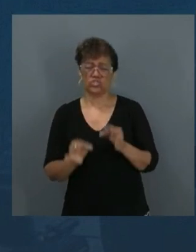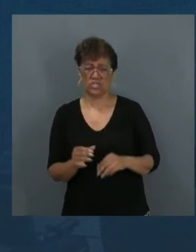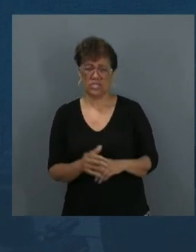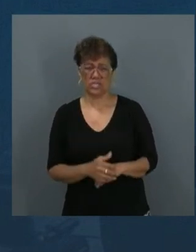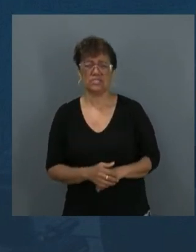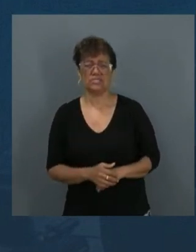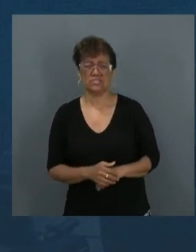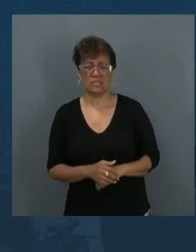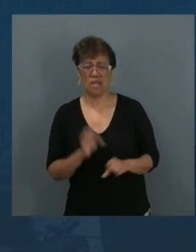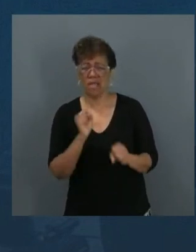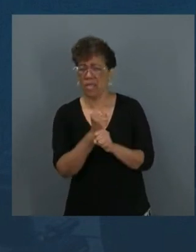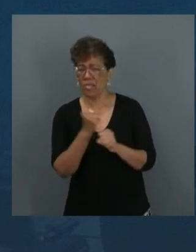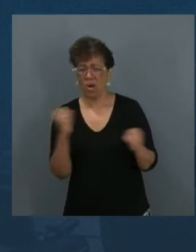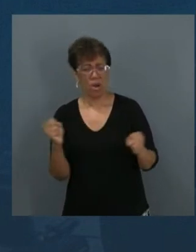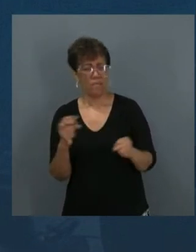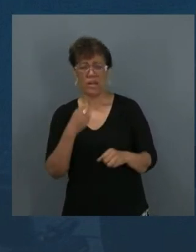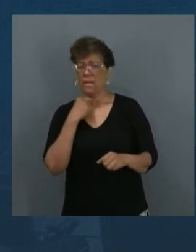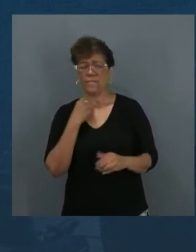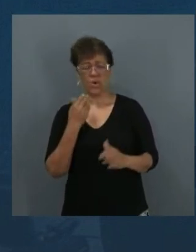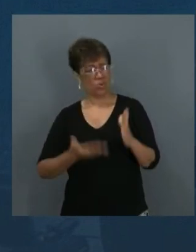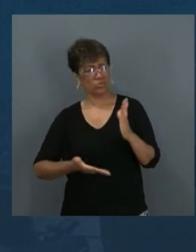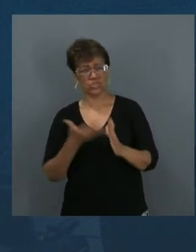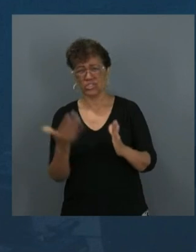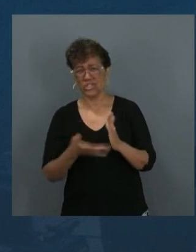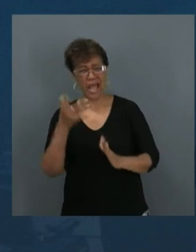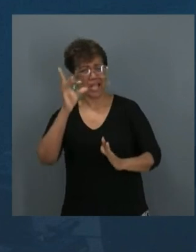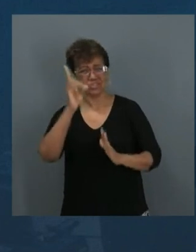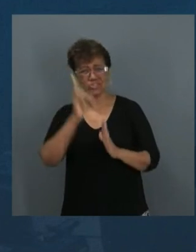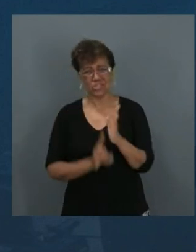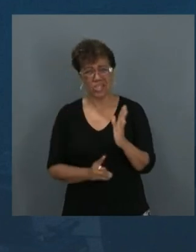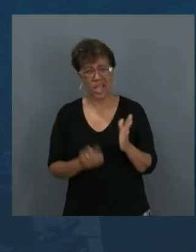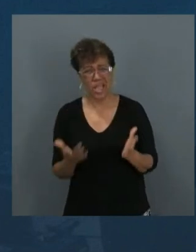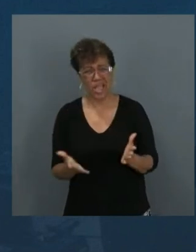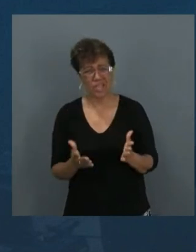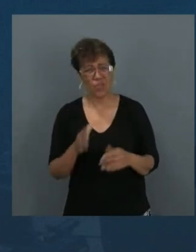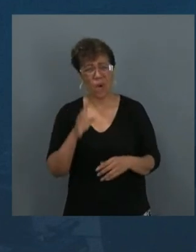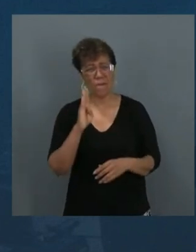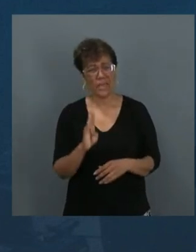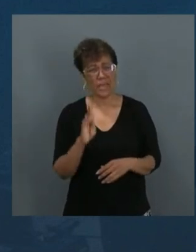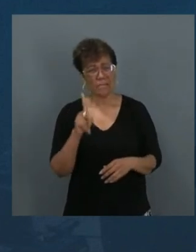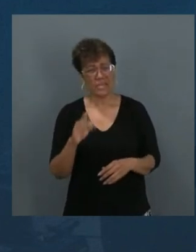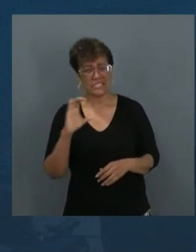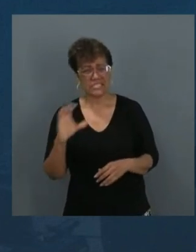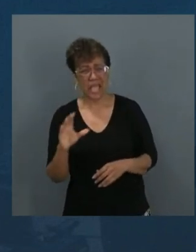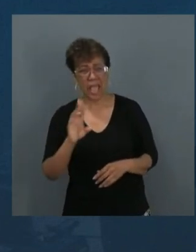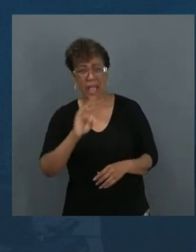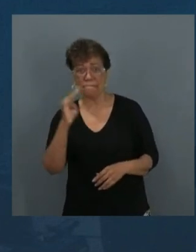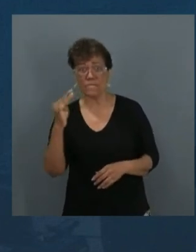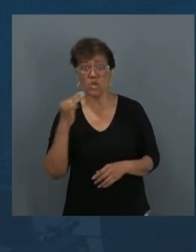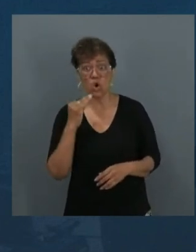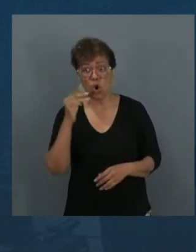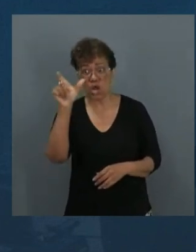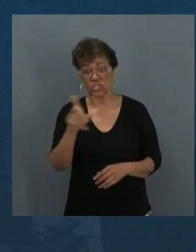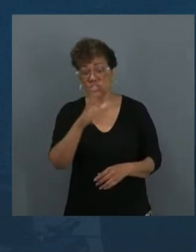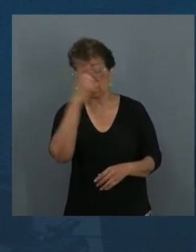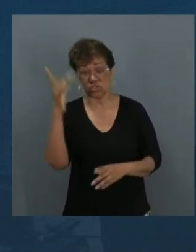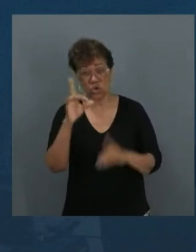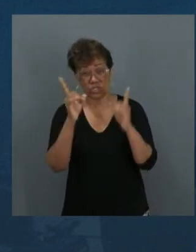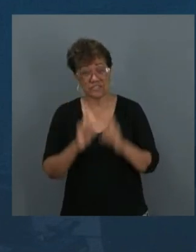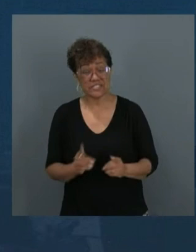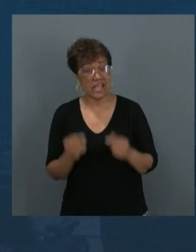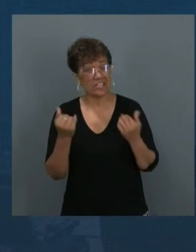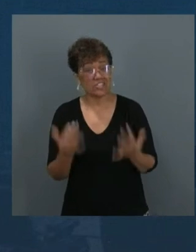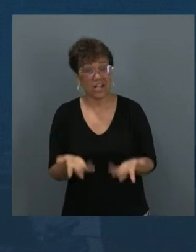A gente não pode jamais tirar o direito ao BPC de milhões de pessoas com deficiências